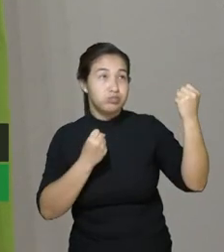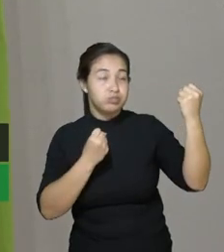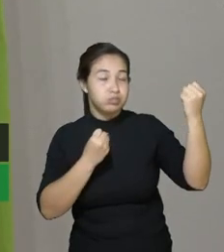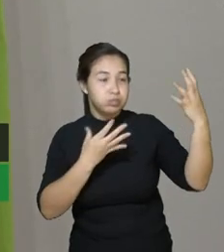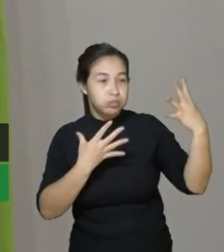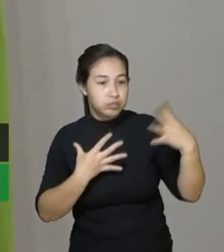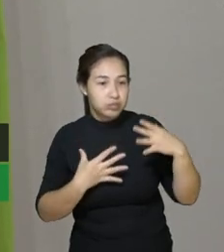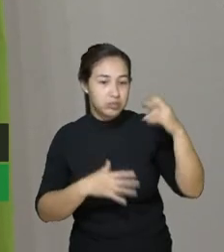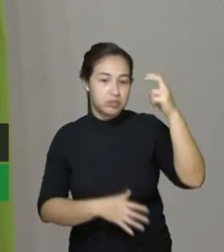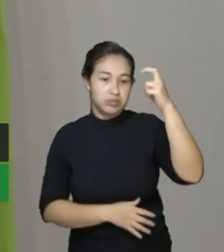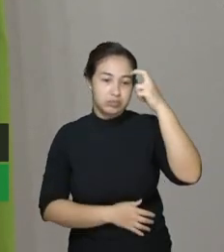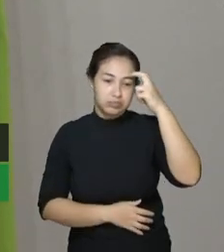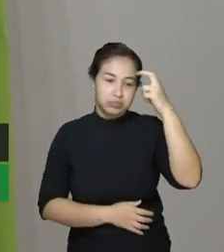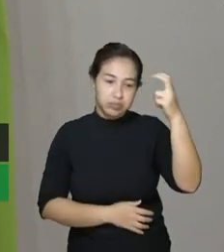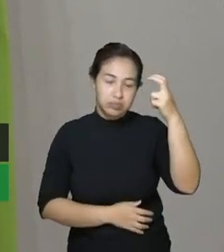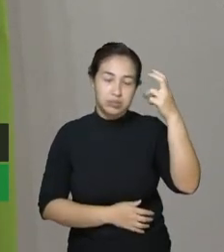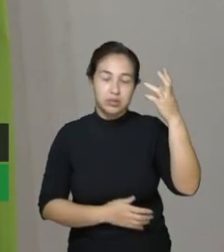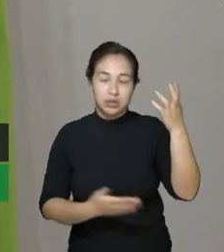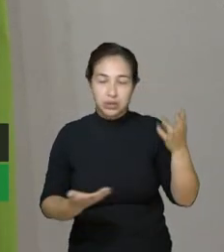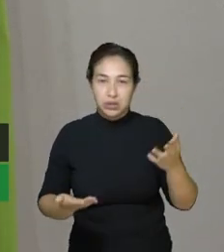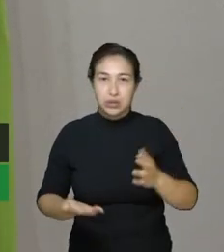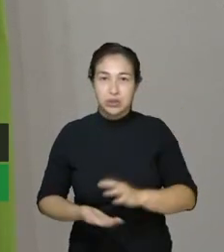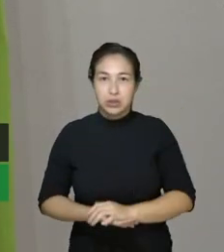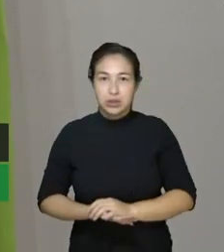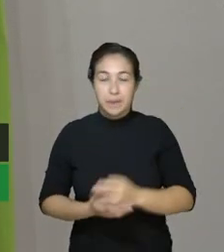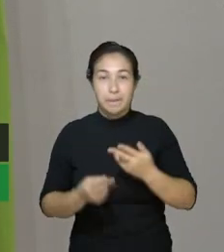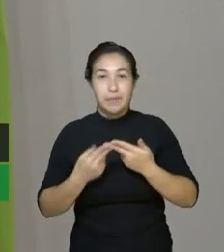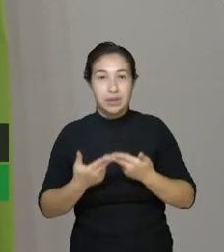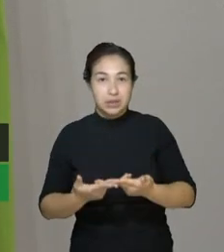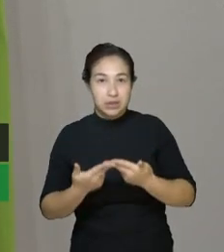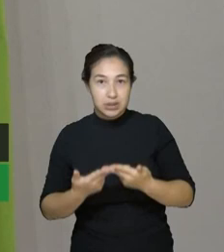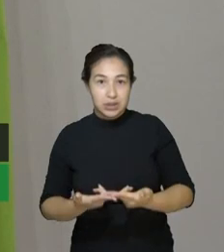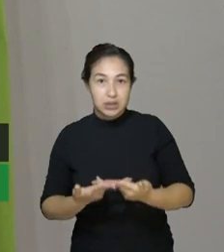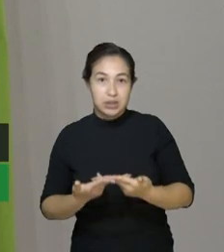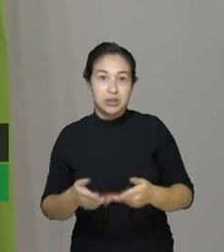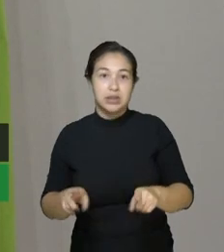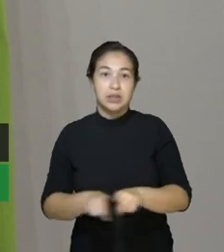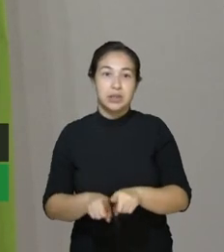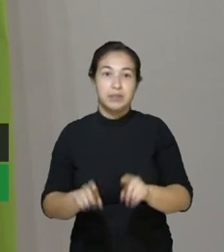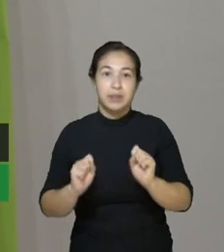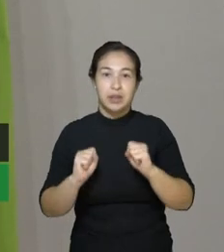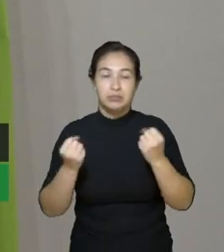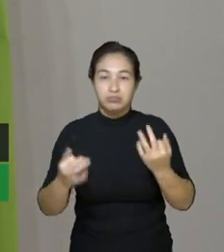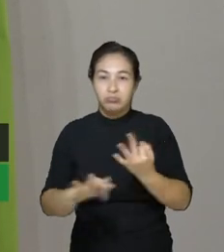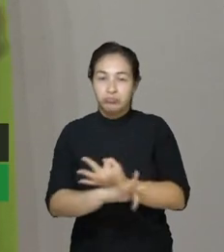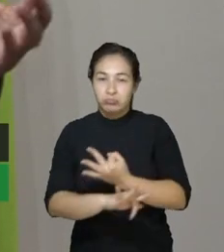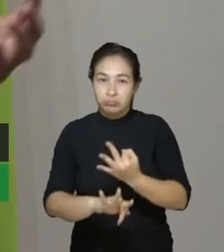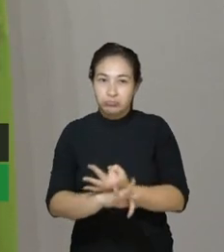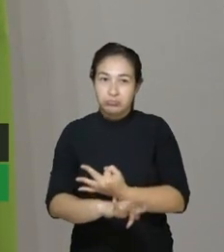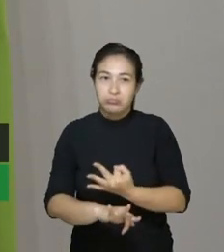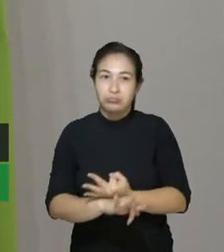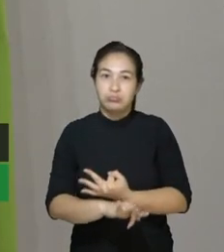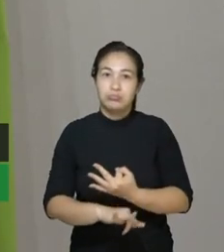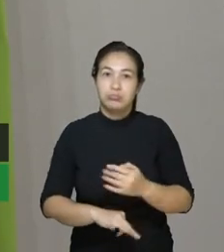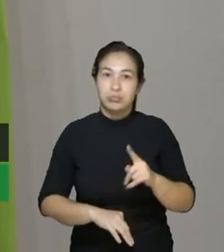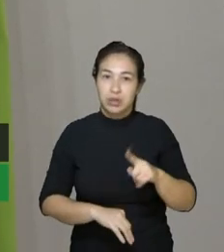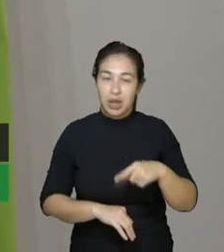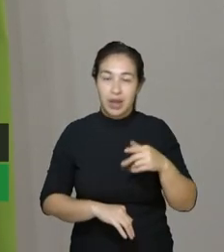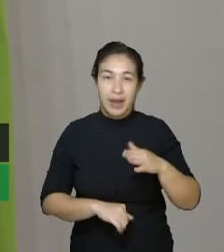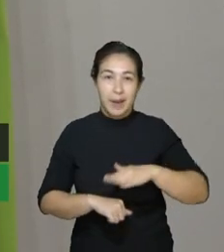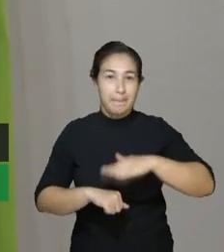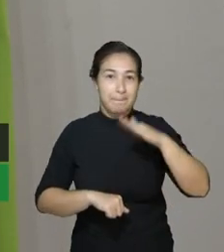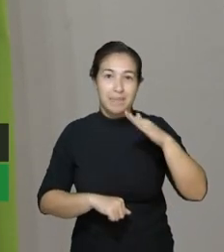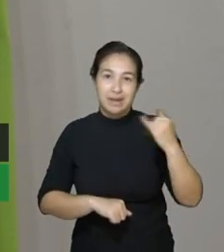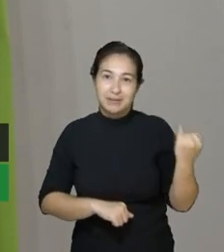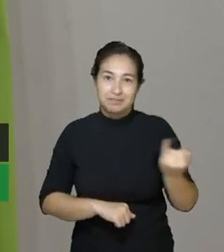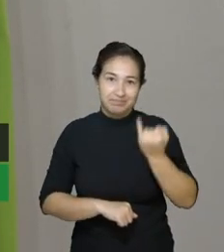pela sabedoria, pela paciência e pela perseverança, que é a rainha de todas as virtudes.